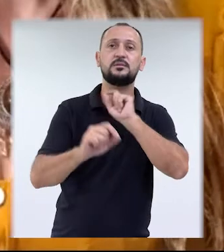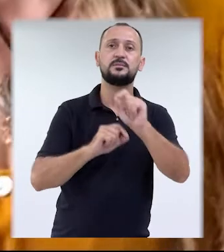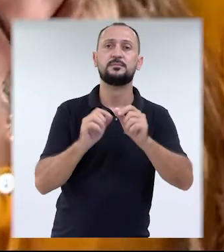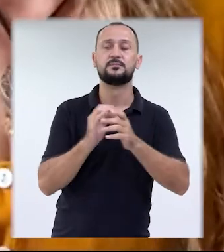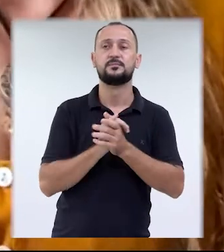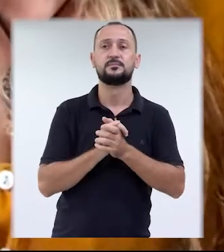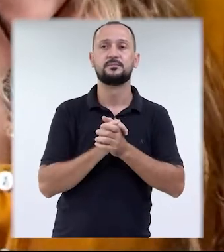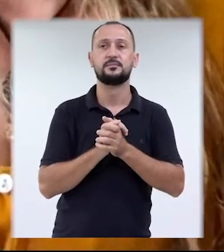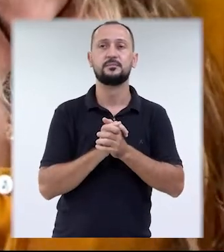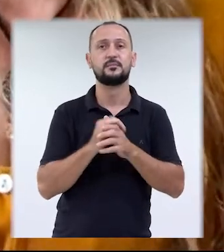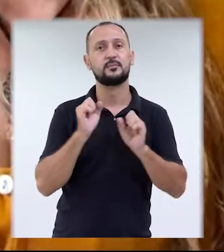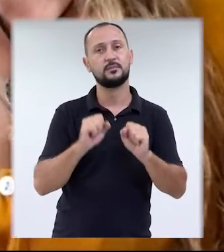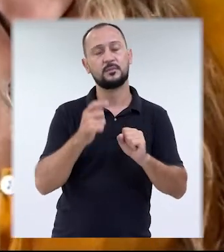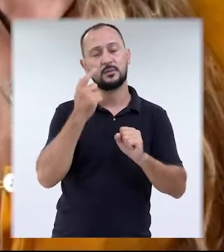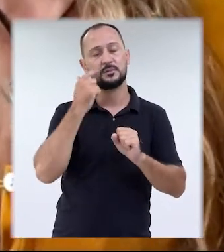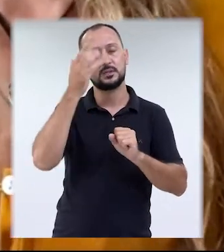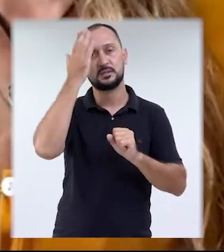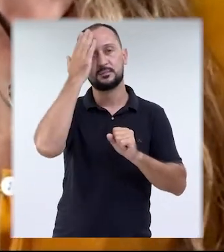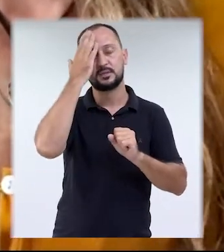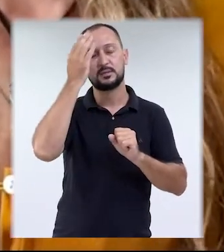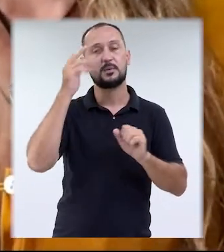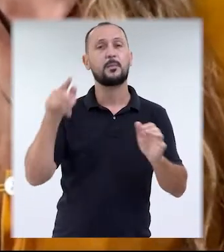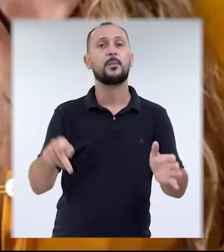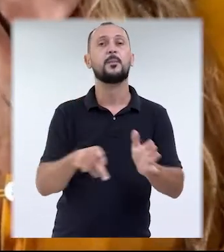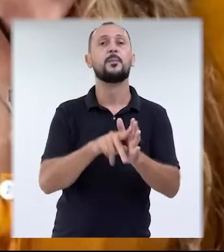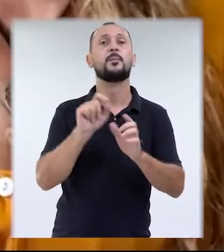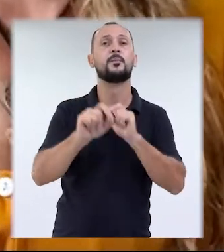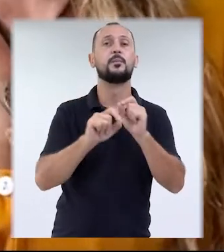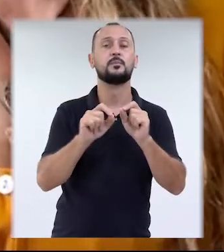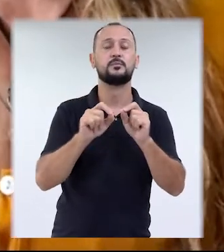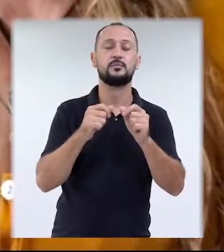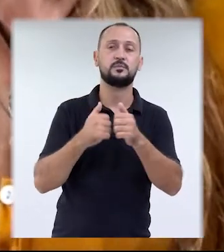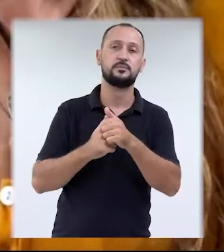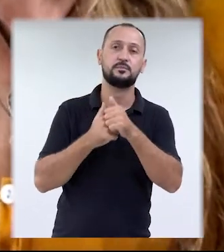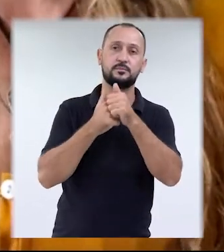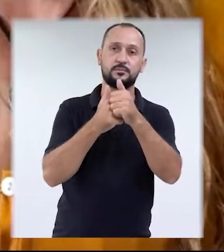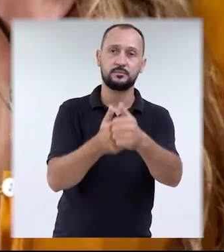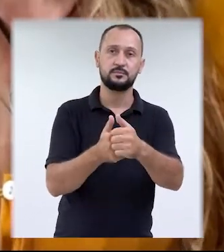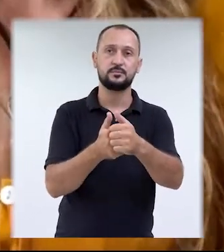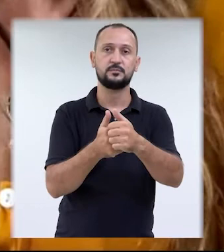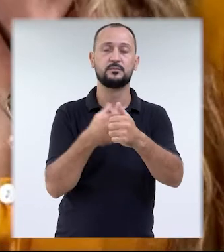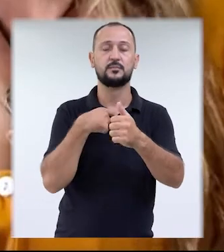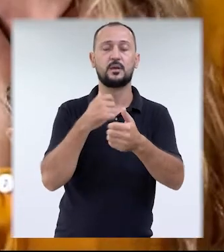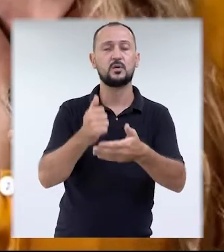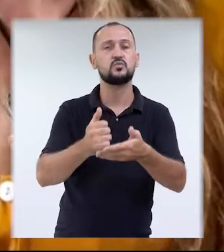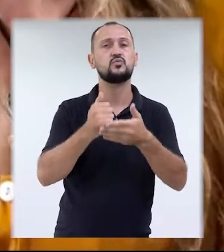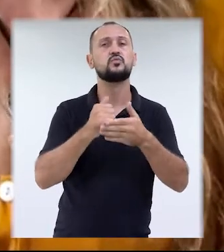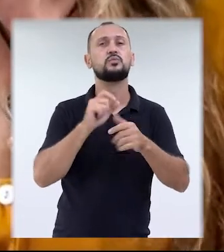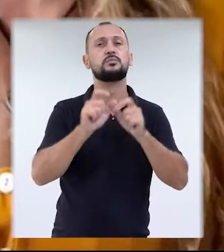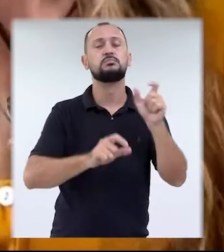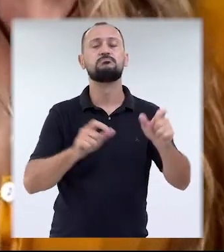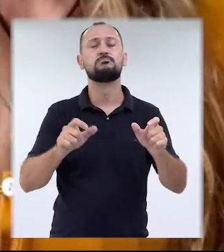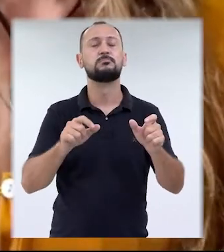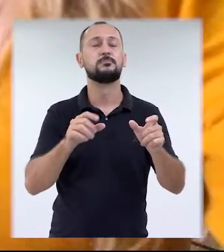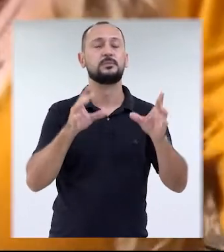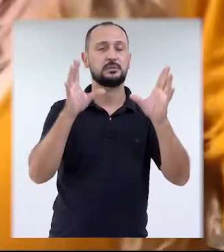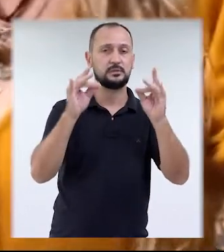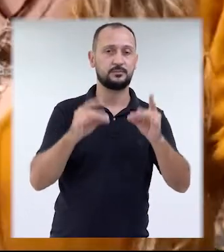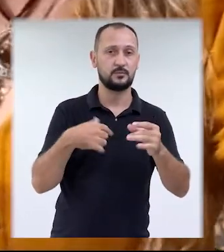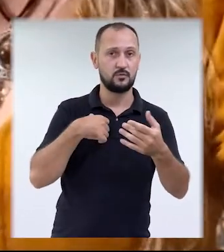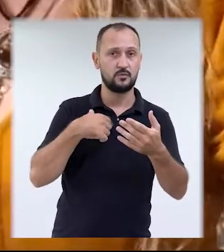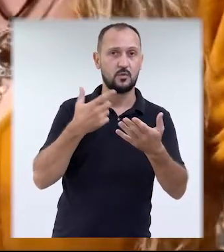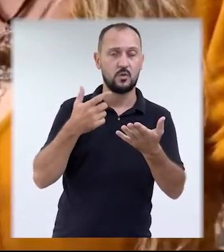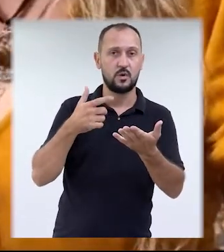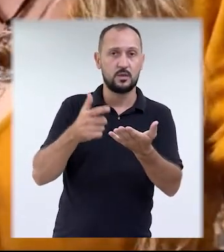aí essa sabedoria, essa sábia que vai nos conduzir nessa jornada através dos contos. Eu